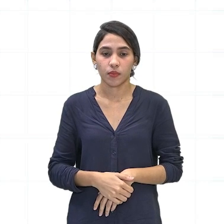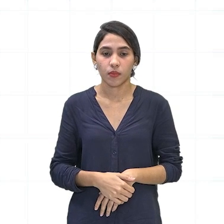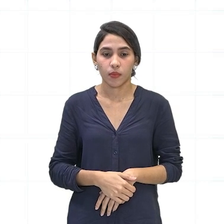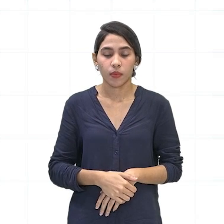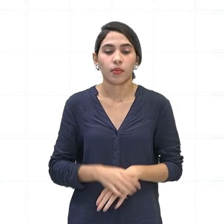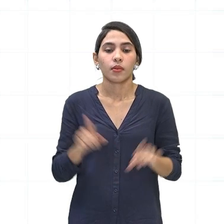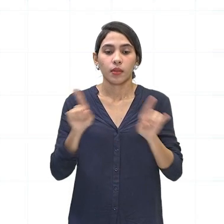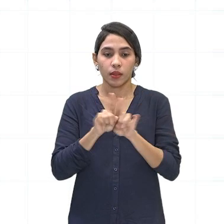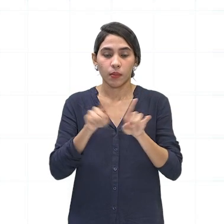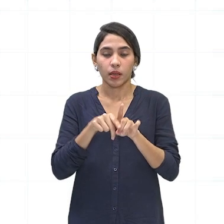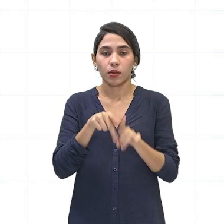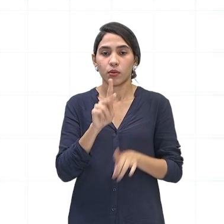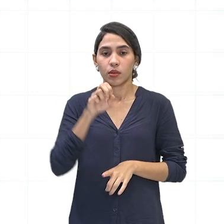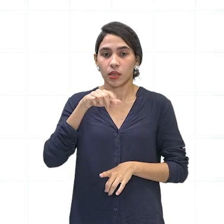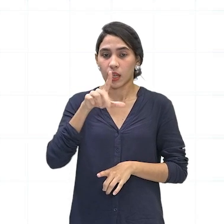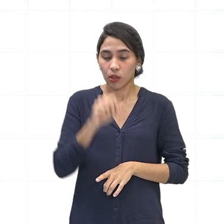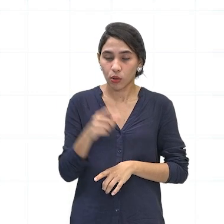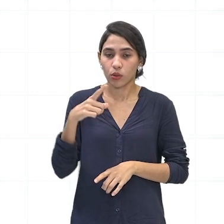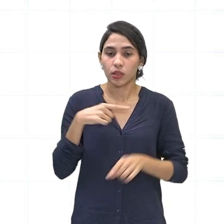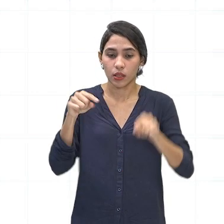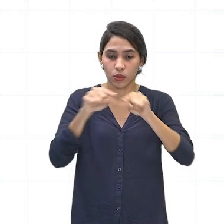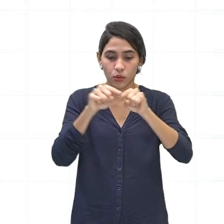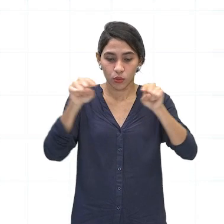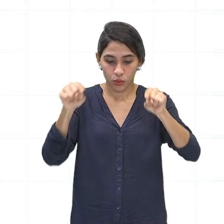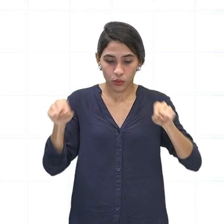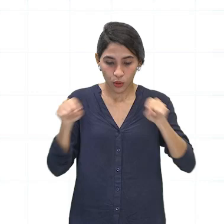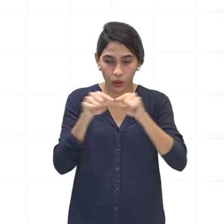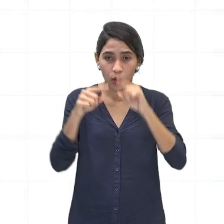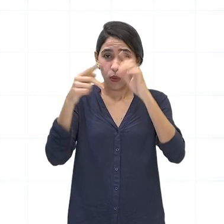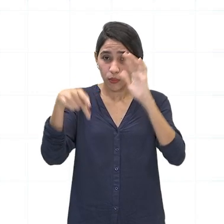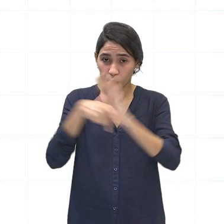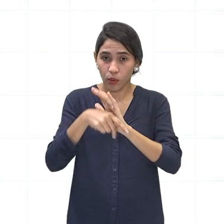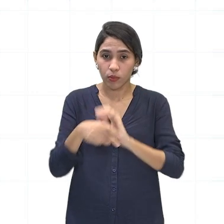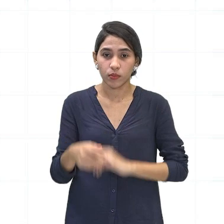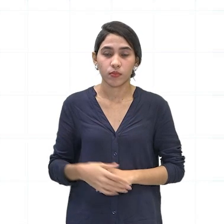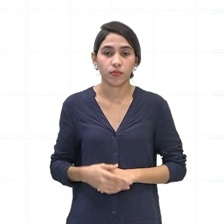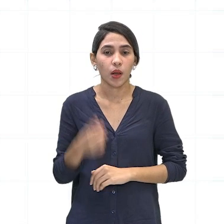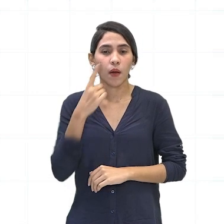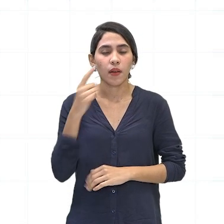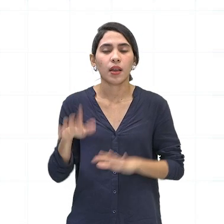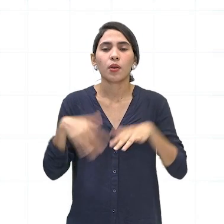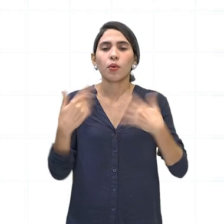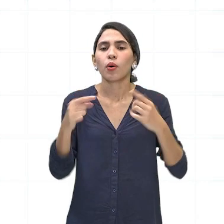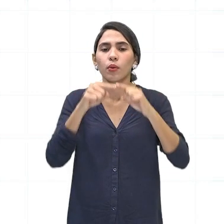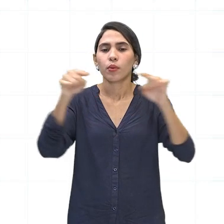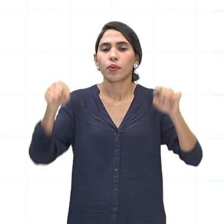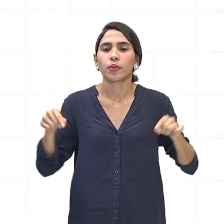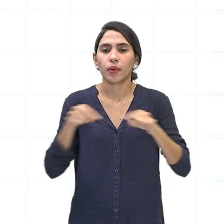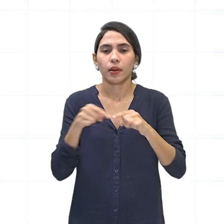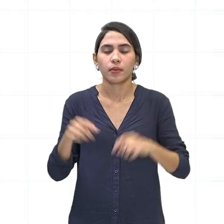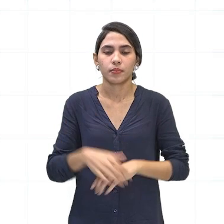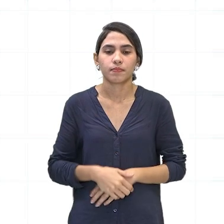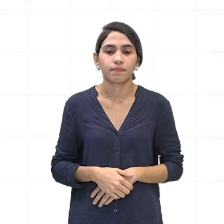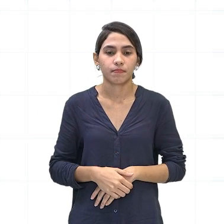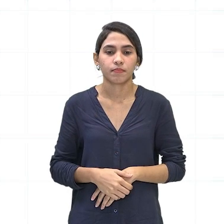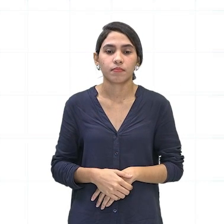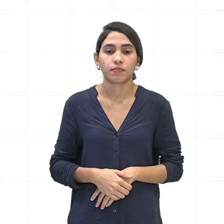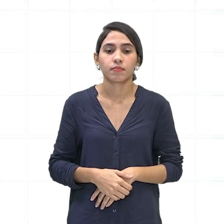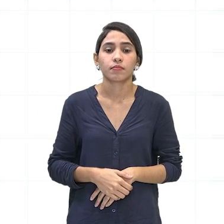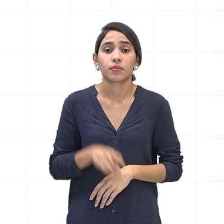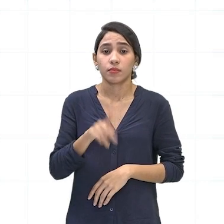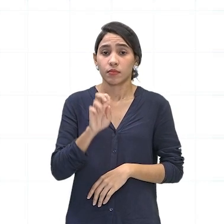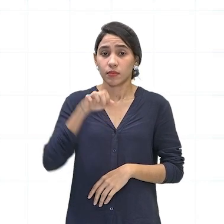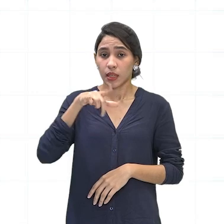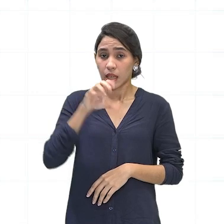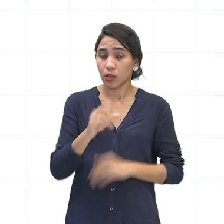ele também possui um local de disputa. Vamos ver qual é esse local de disputa? Isso falando do Kendo